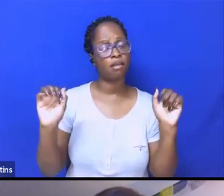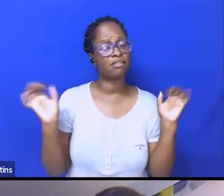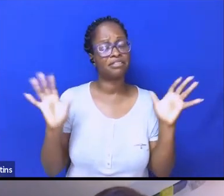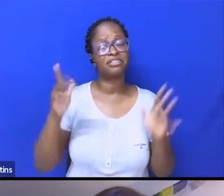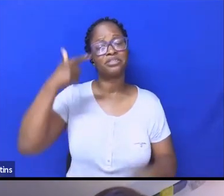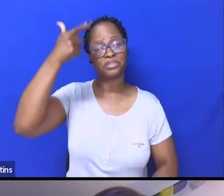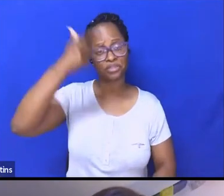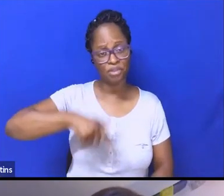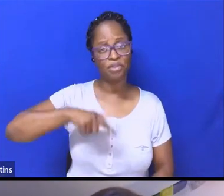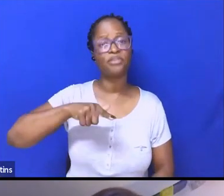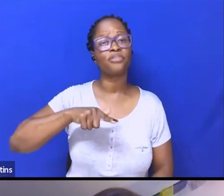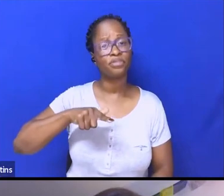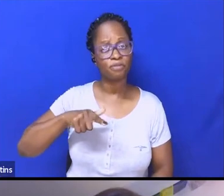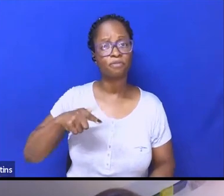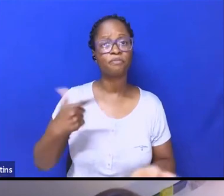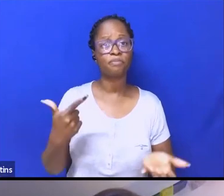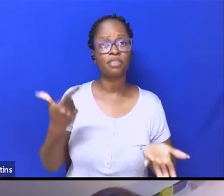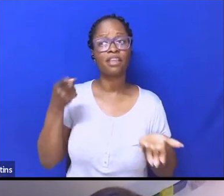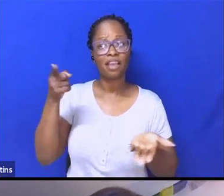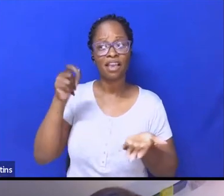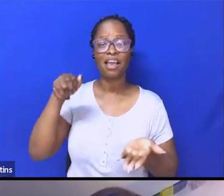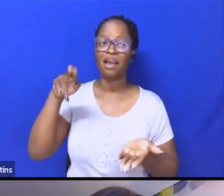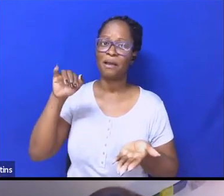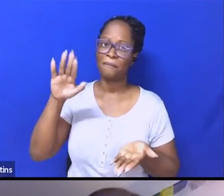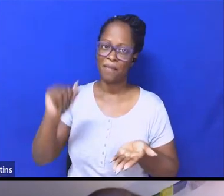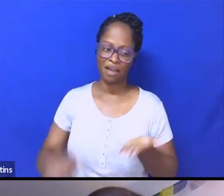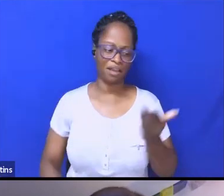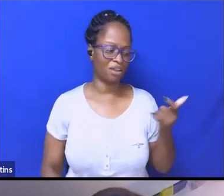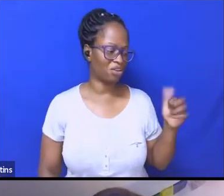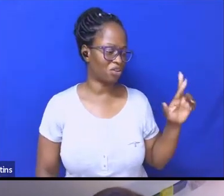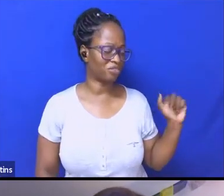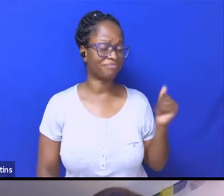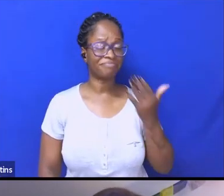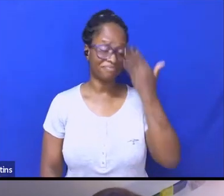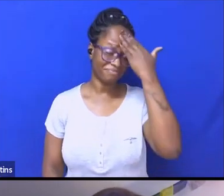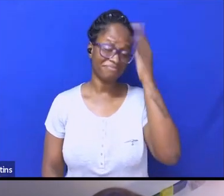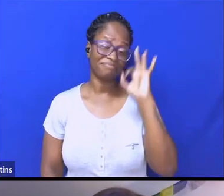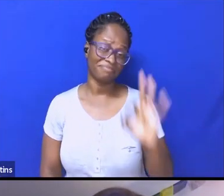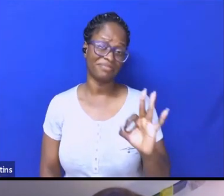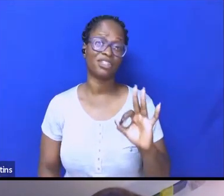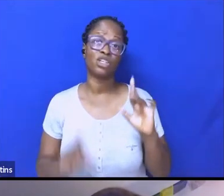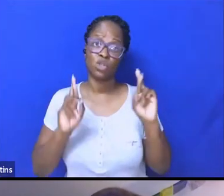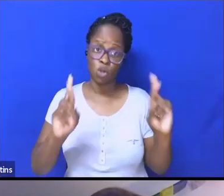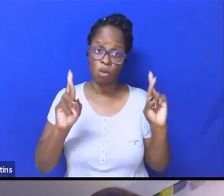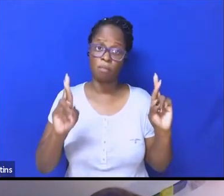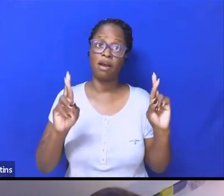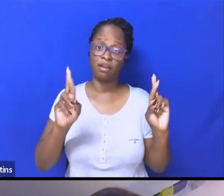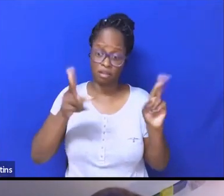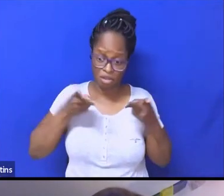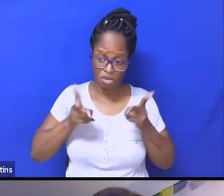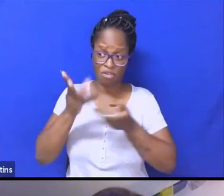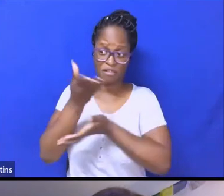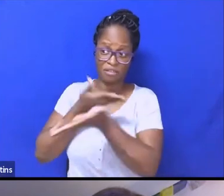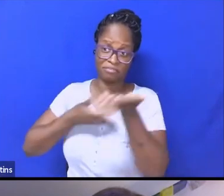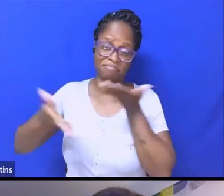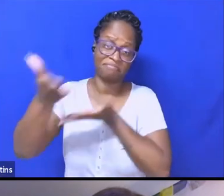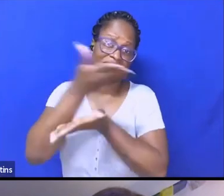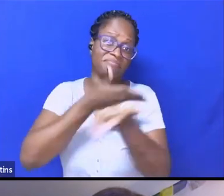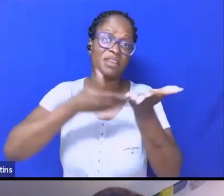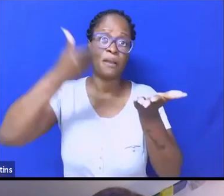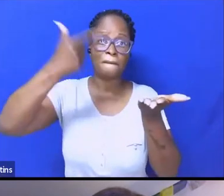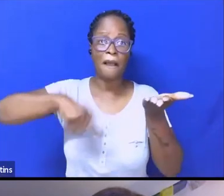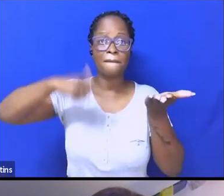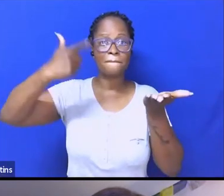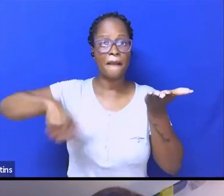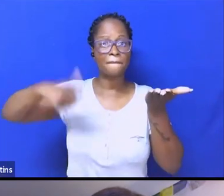mais uma vez a Maya a Londra muitíssimo obrigada de verdade espero que a gente possa continuar trocando se ver mais vezes enfim